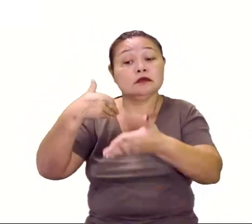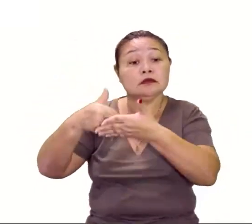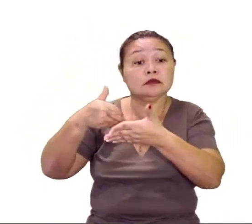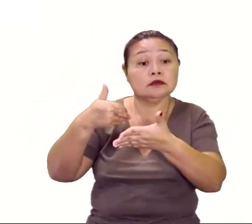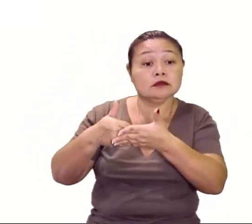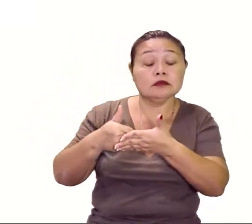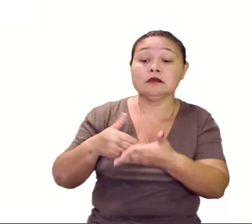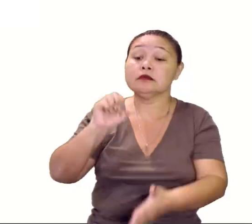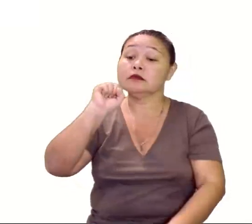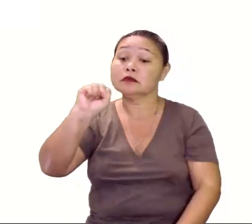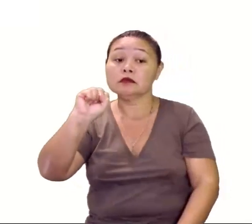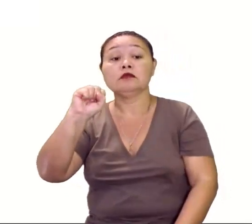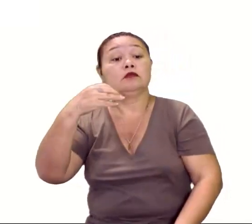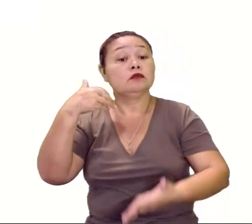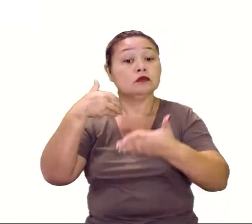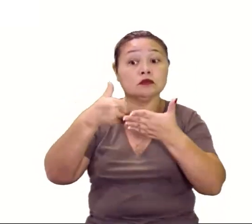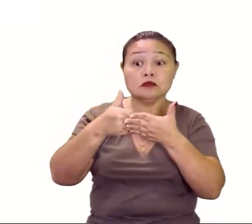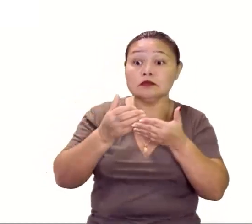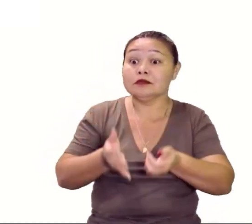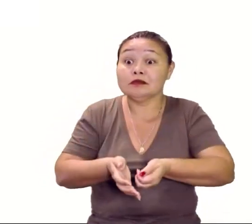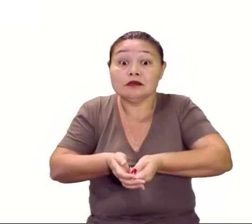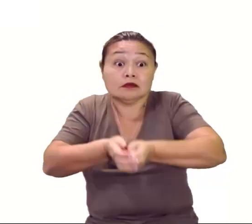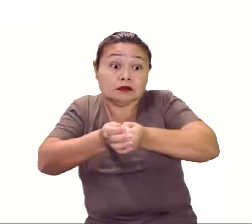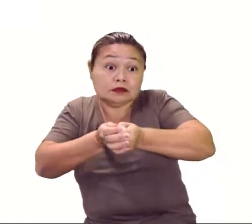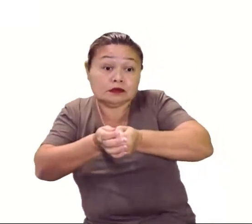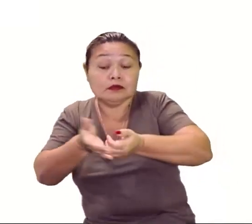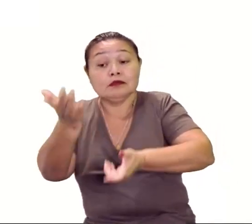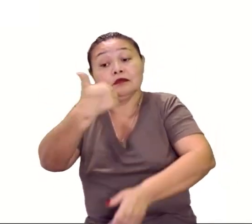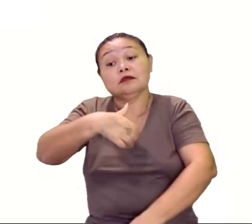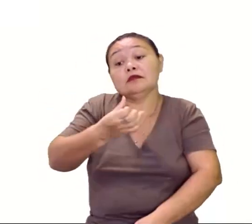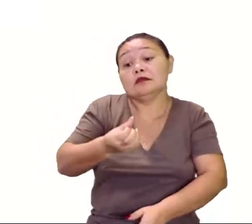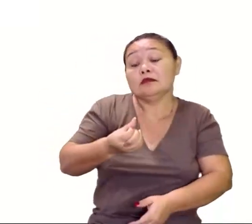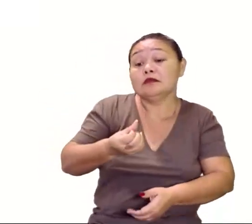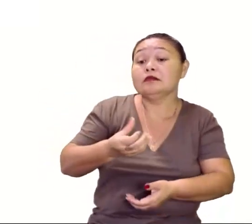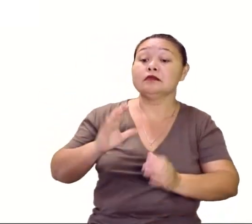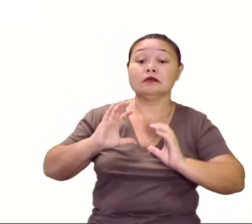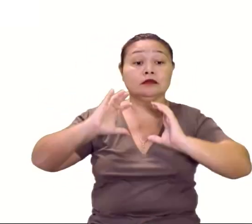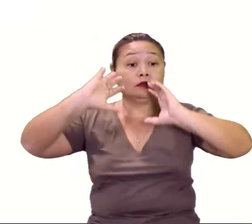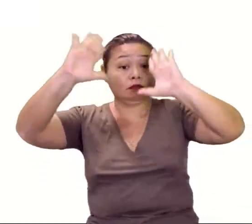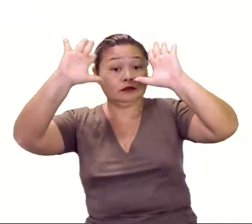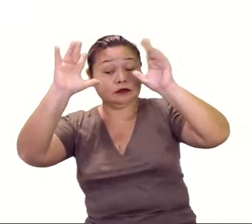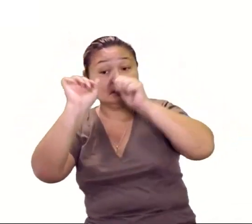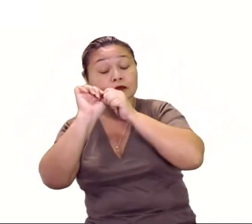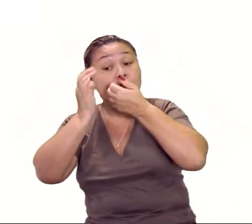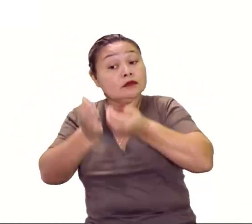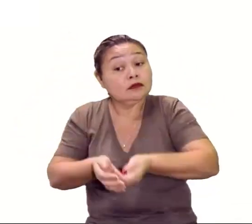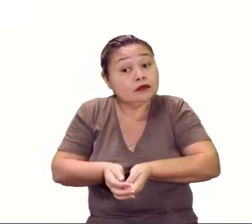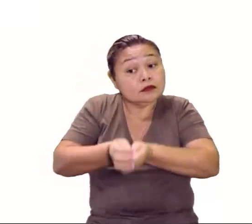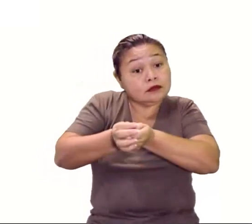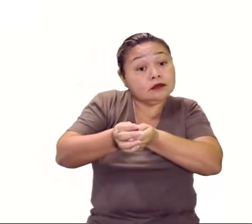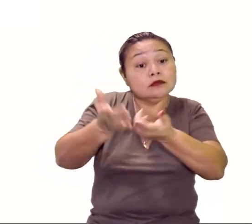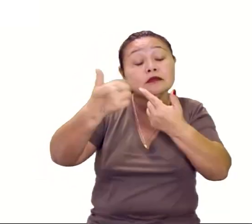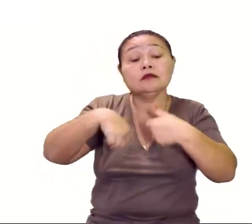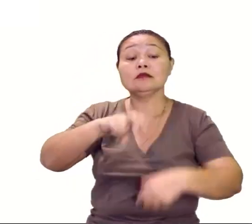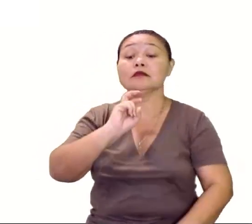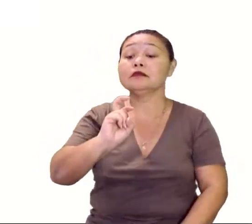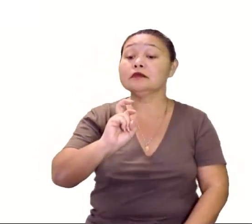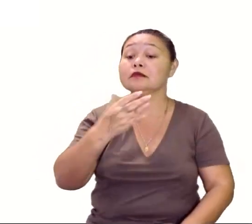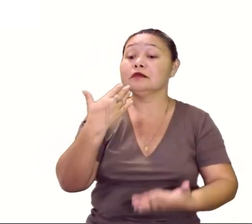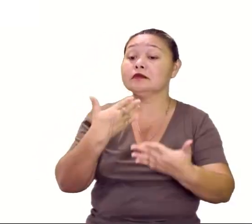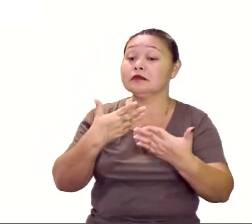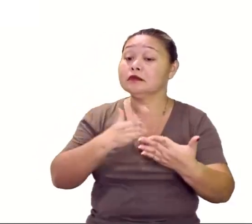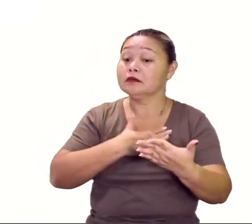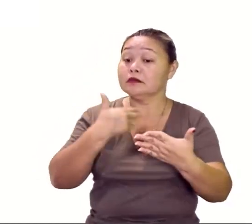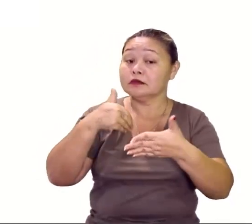de futebol, 8 gostam de futebol e vôlei, 6 gostam de basquete e vôlei,